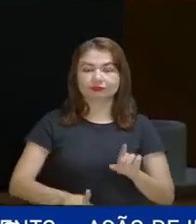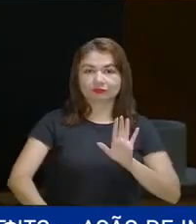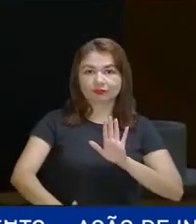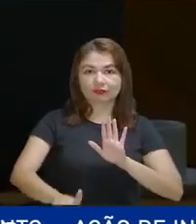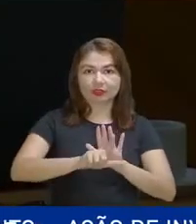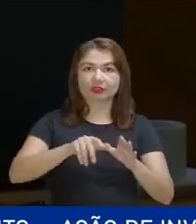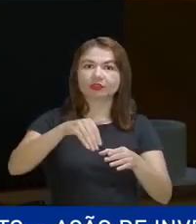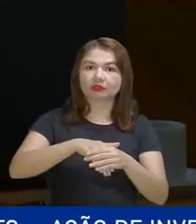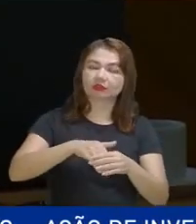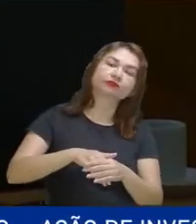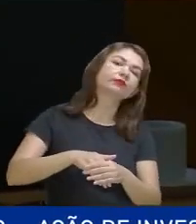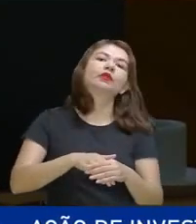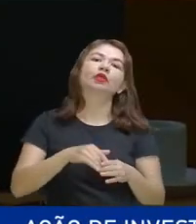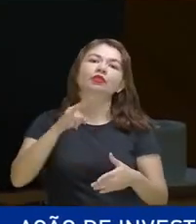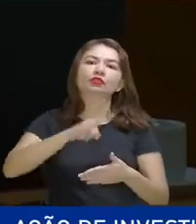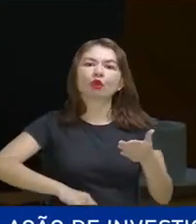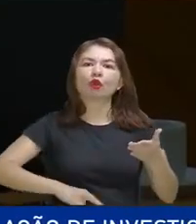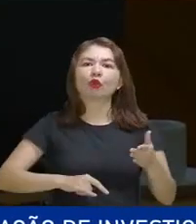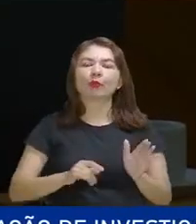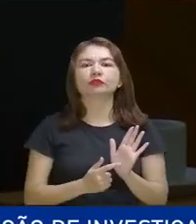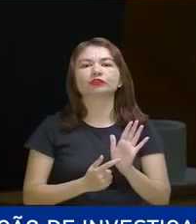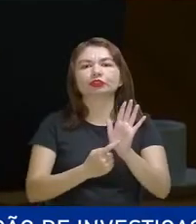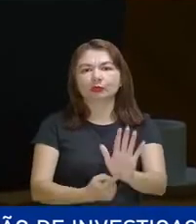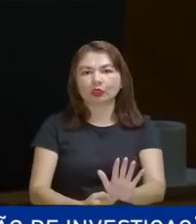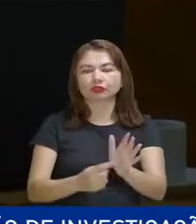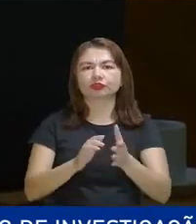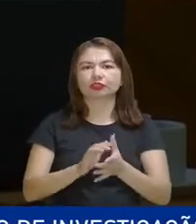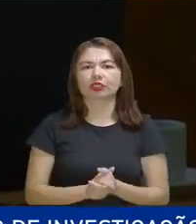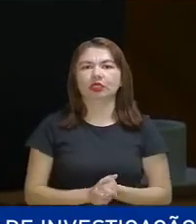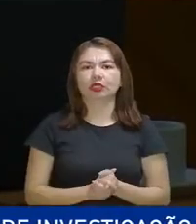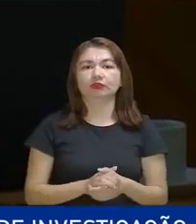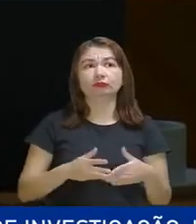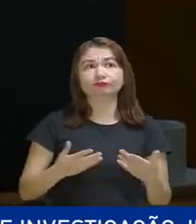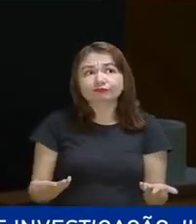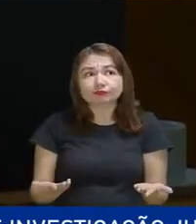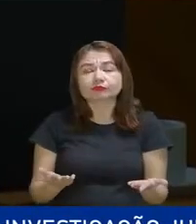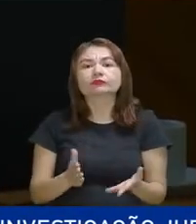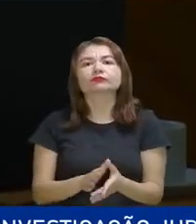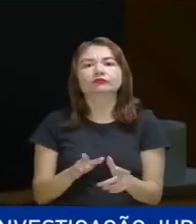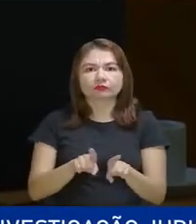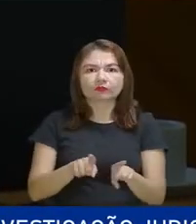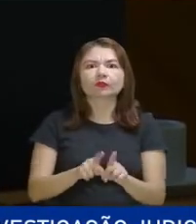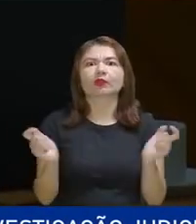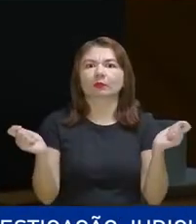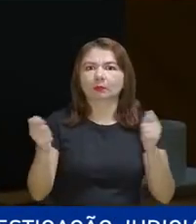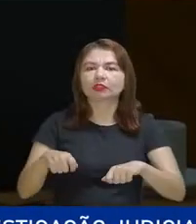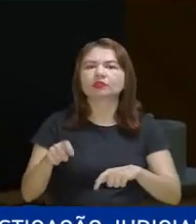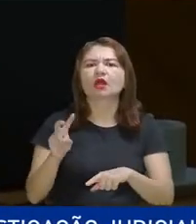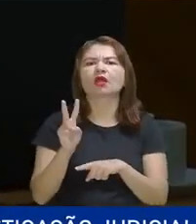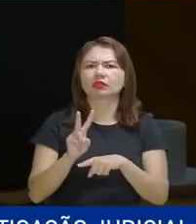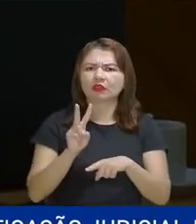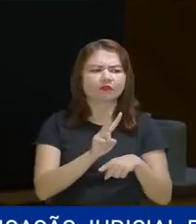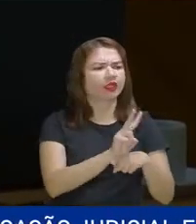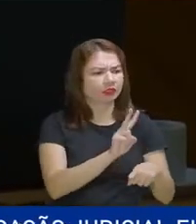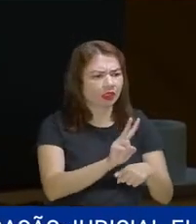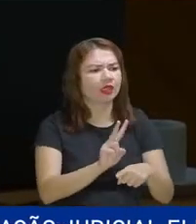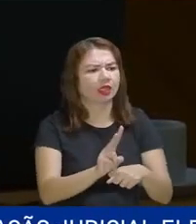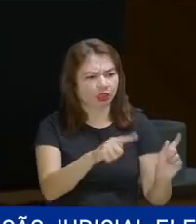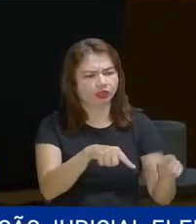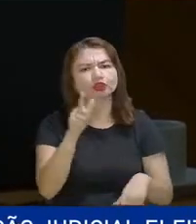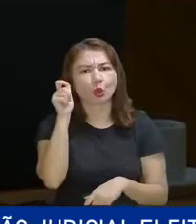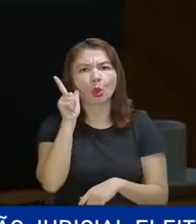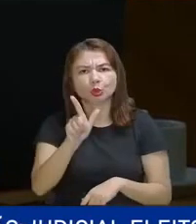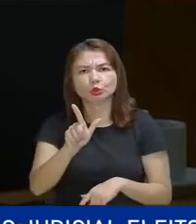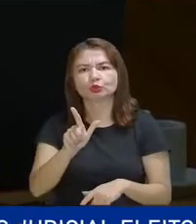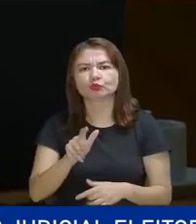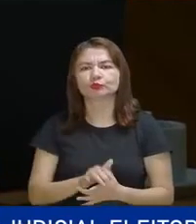à espécie e os documentos que demonstraram as alegações. E, ademais, eles puderam se defender amplamente. Então, nesse contexto,